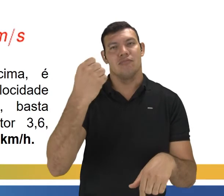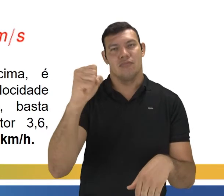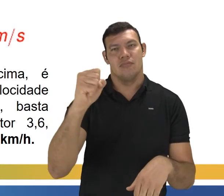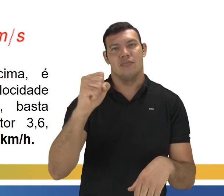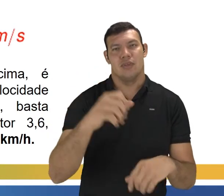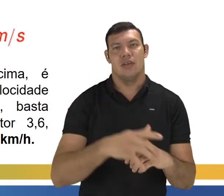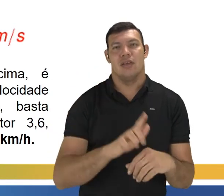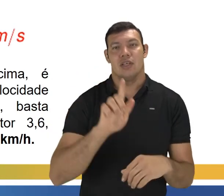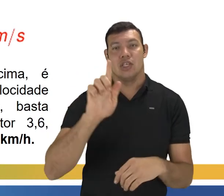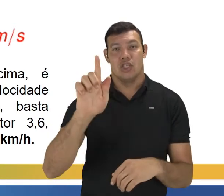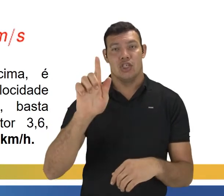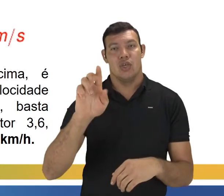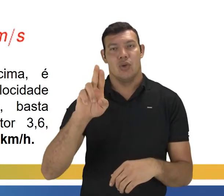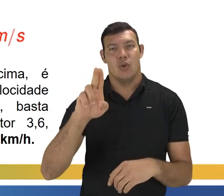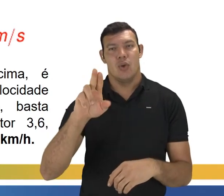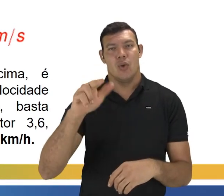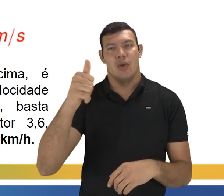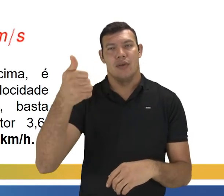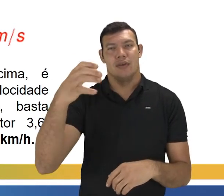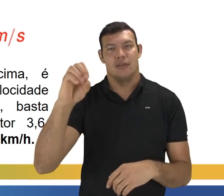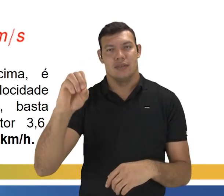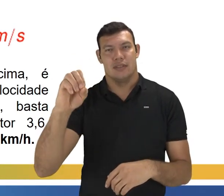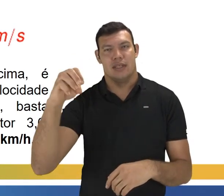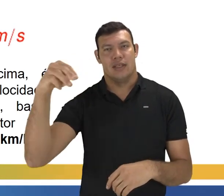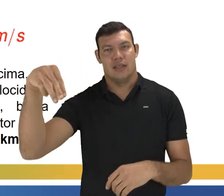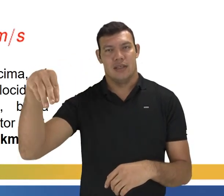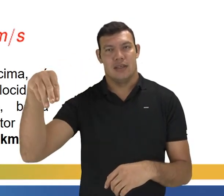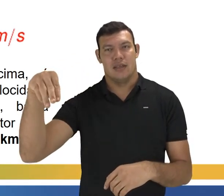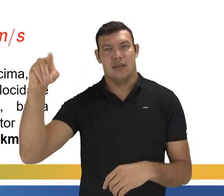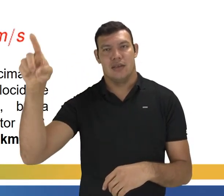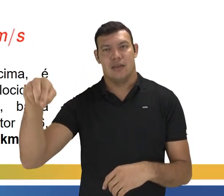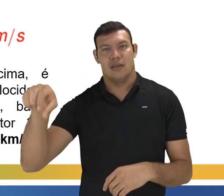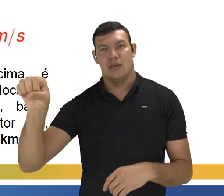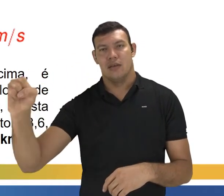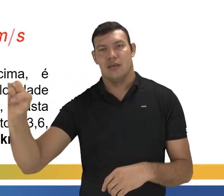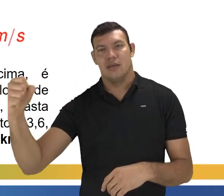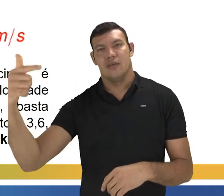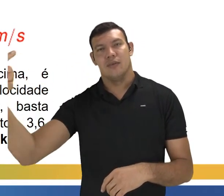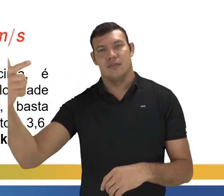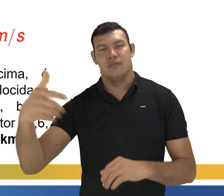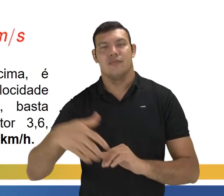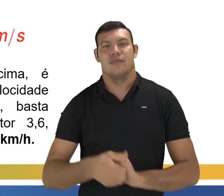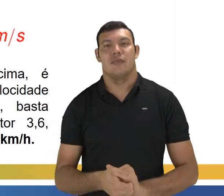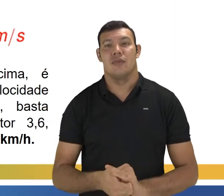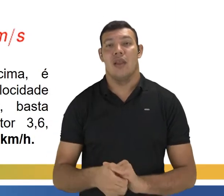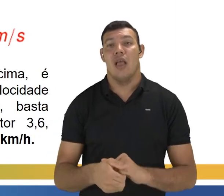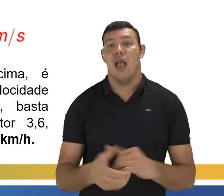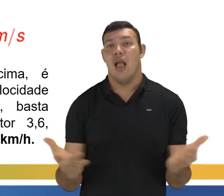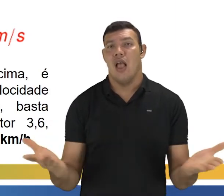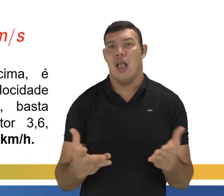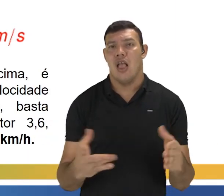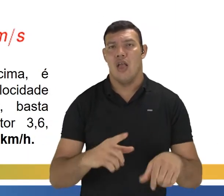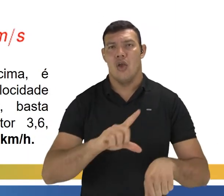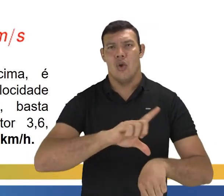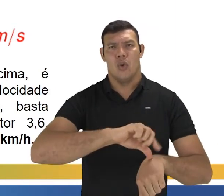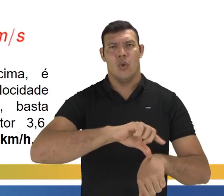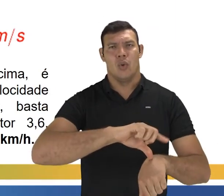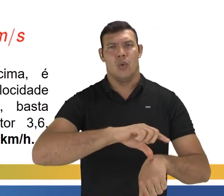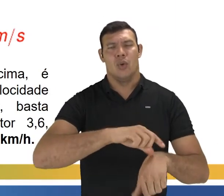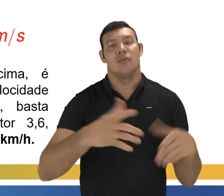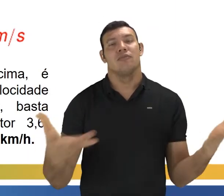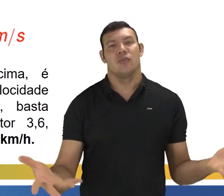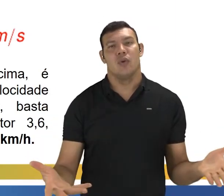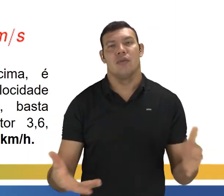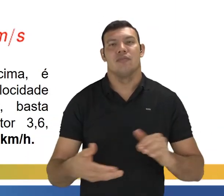tempo total de três segundos considere g igual a 10 metros por segundo ao quadrado e expresse sua resposta